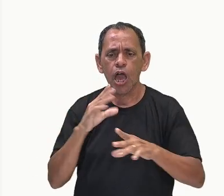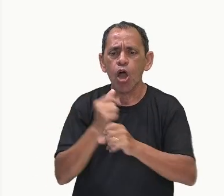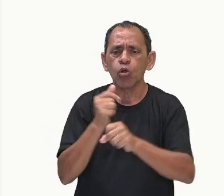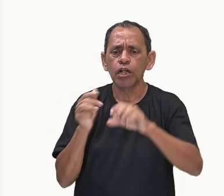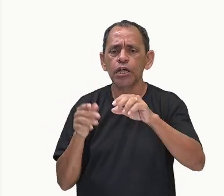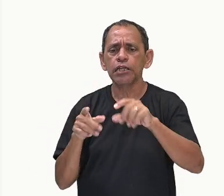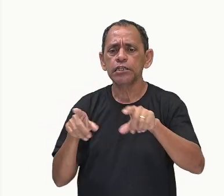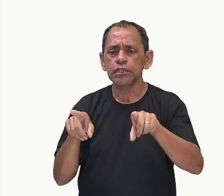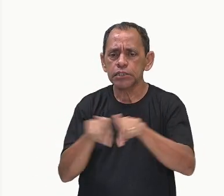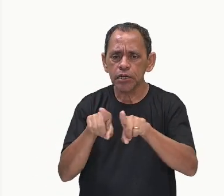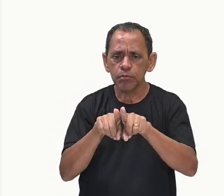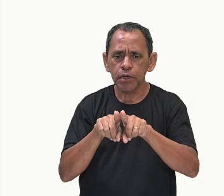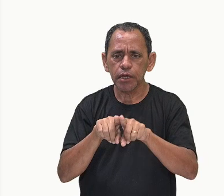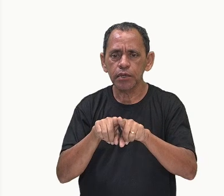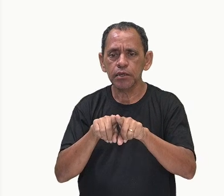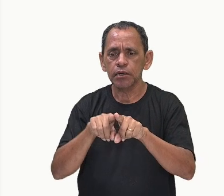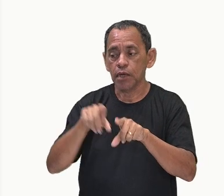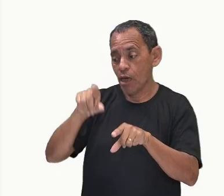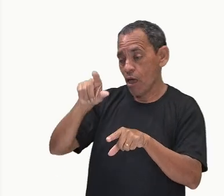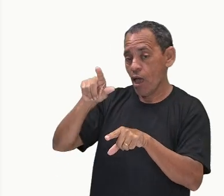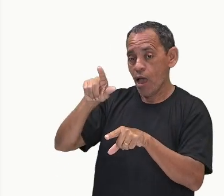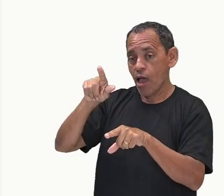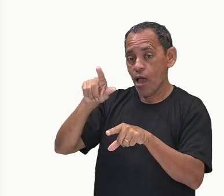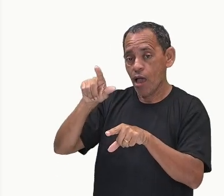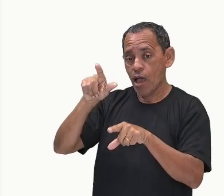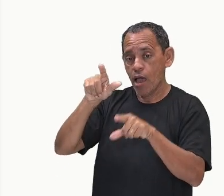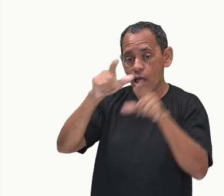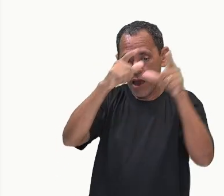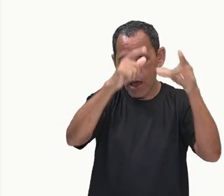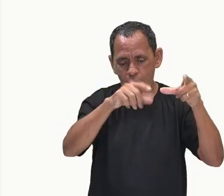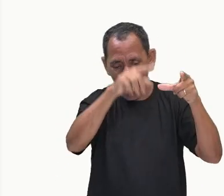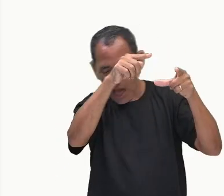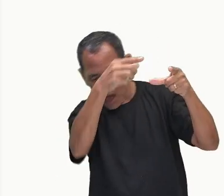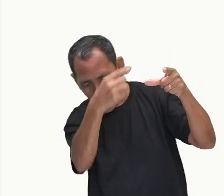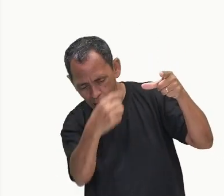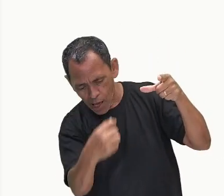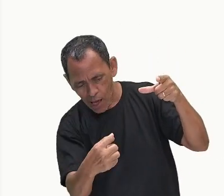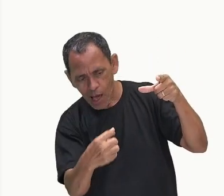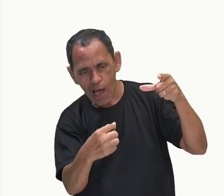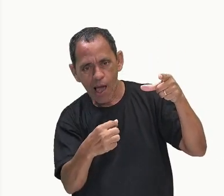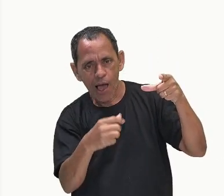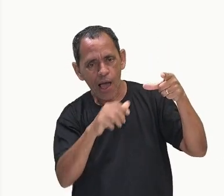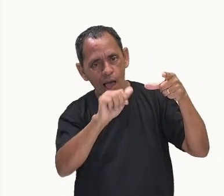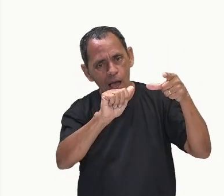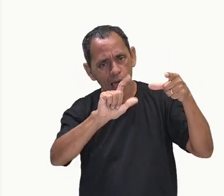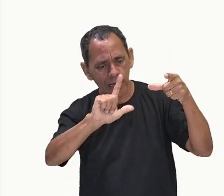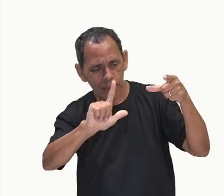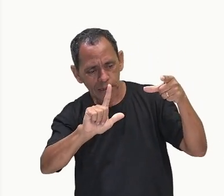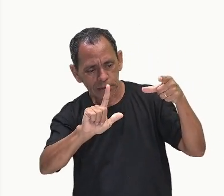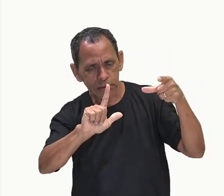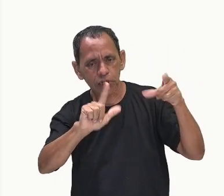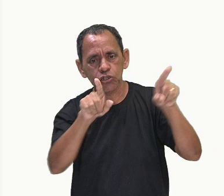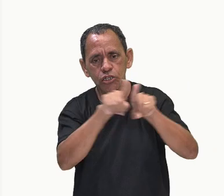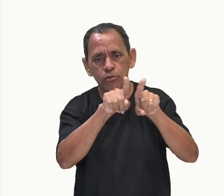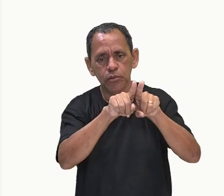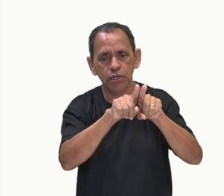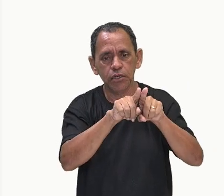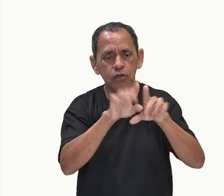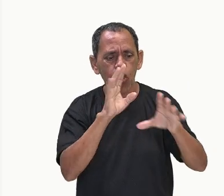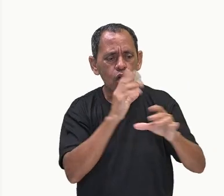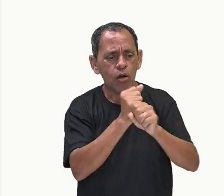bom? A área lateral, que é daquele jeito que nós mostramos ainda há pouco, tá